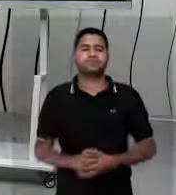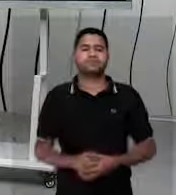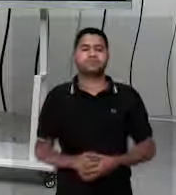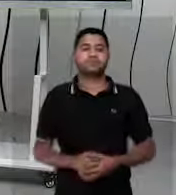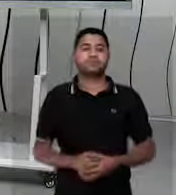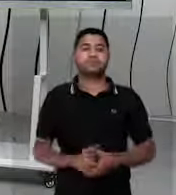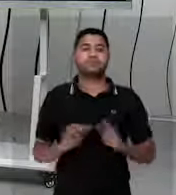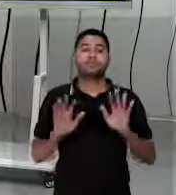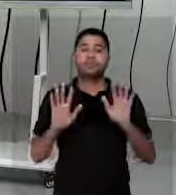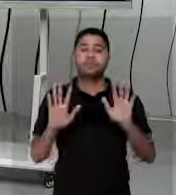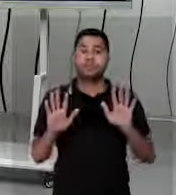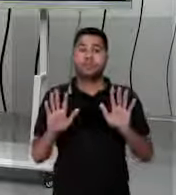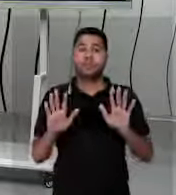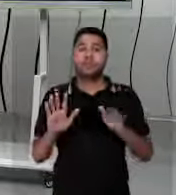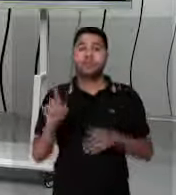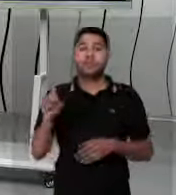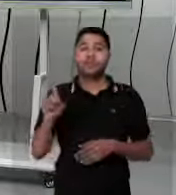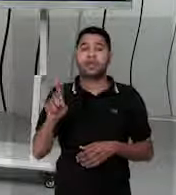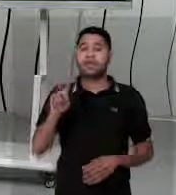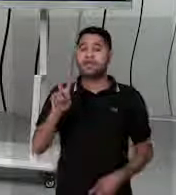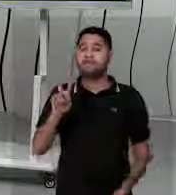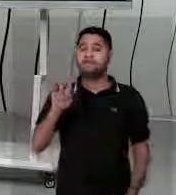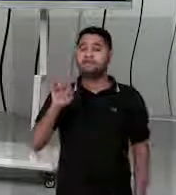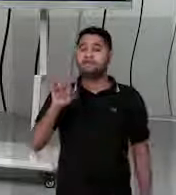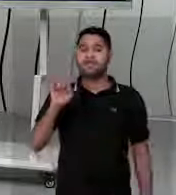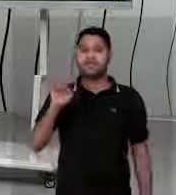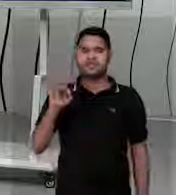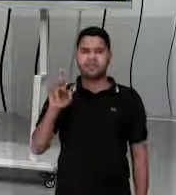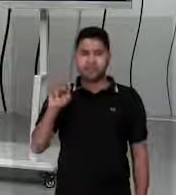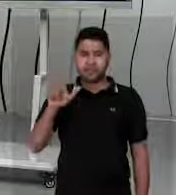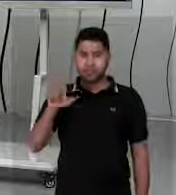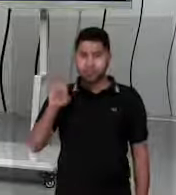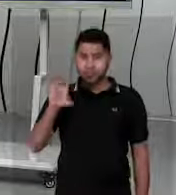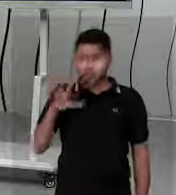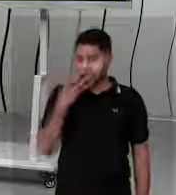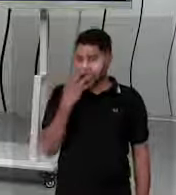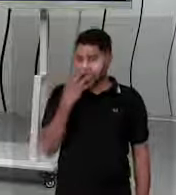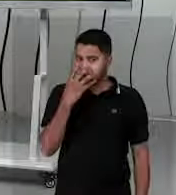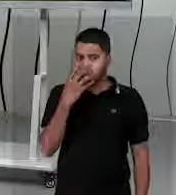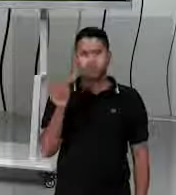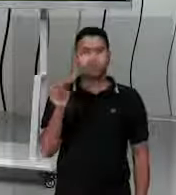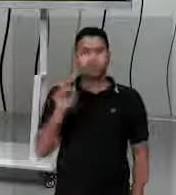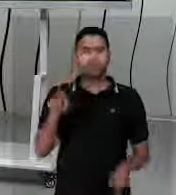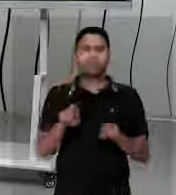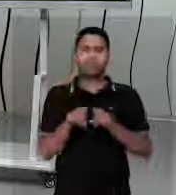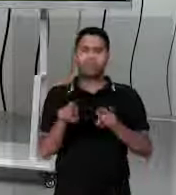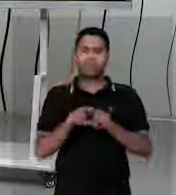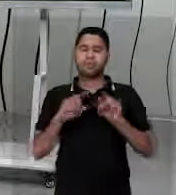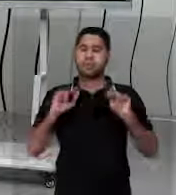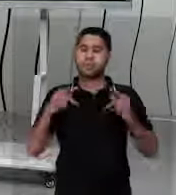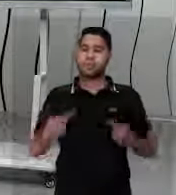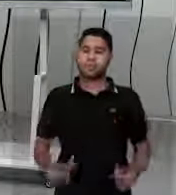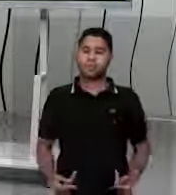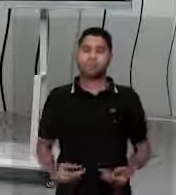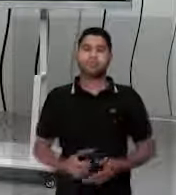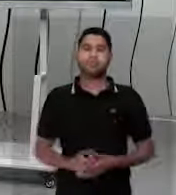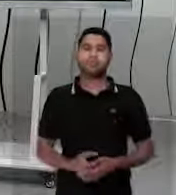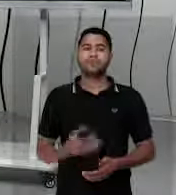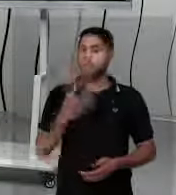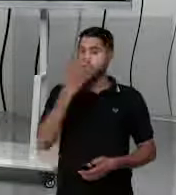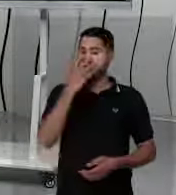Mas a leishmaniose visceral, ela não atinge somente o cão, ela atinge nós humanos também. No cão, ela utiliza ele